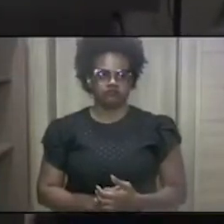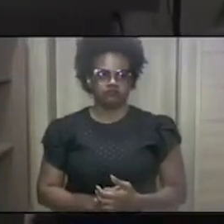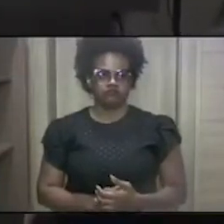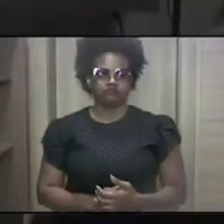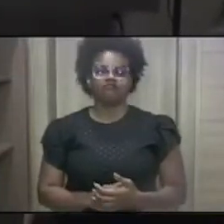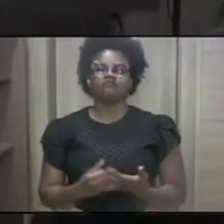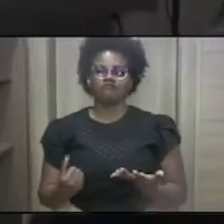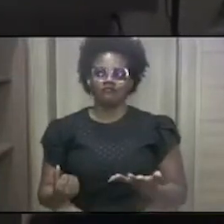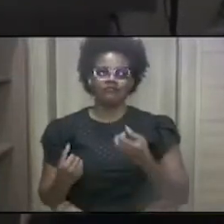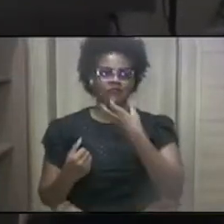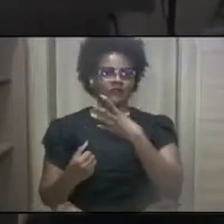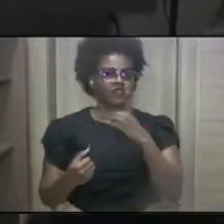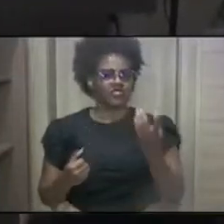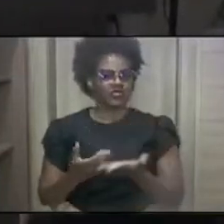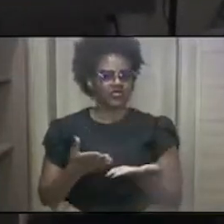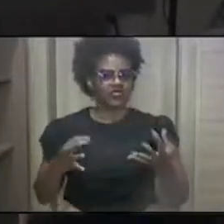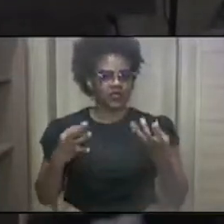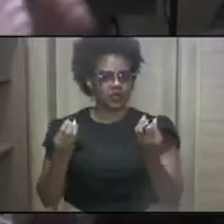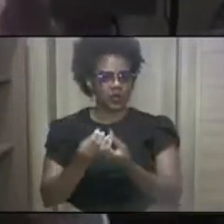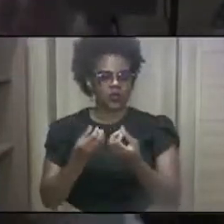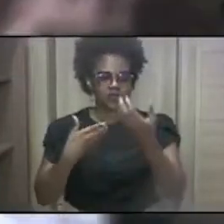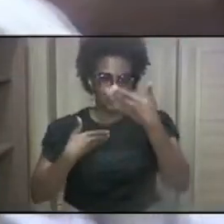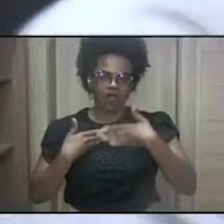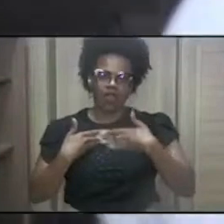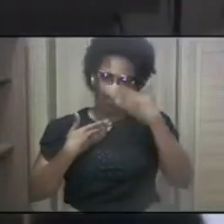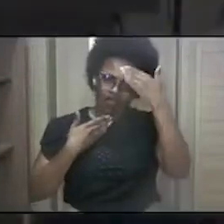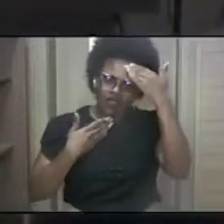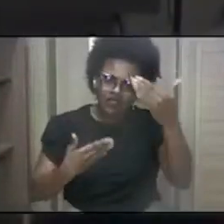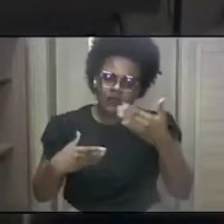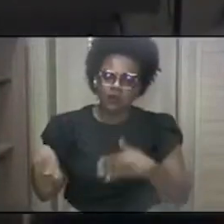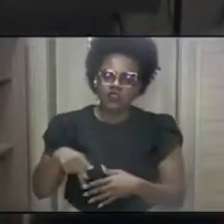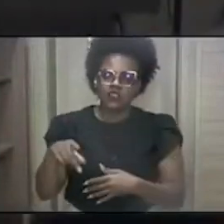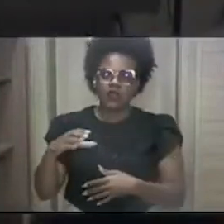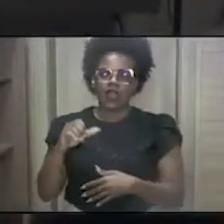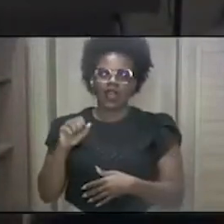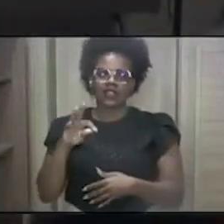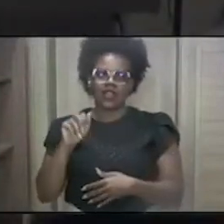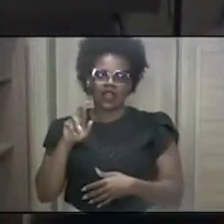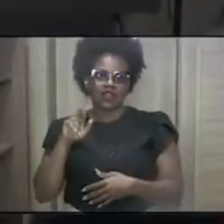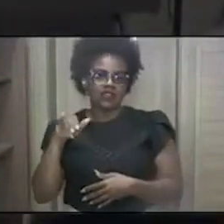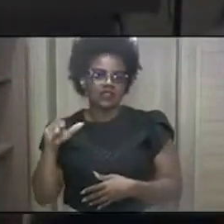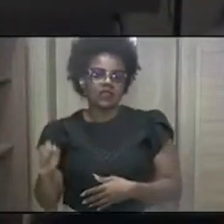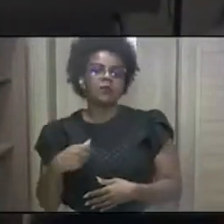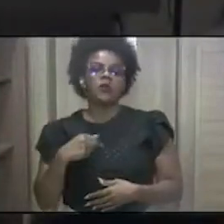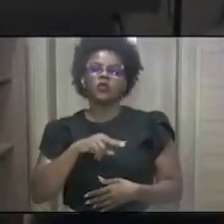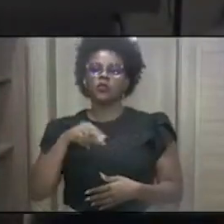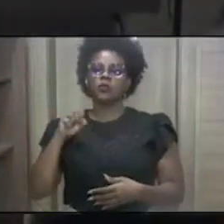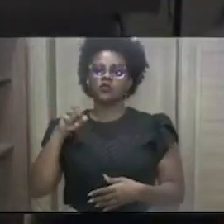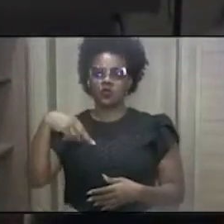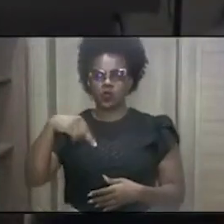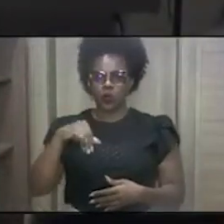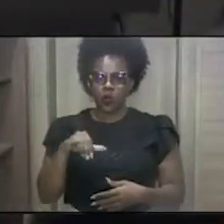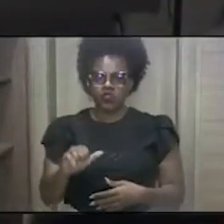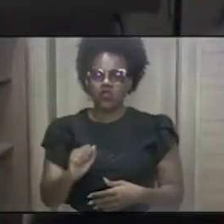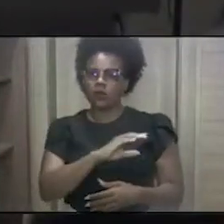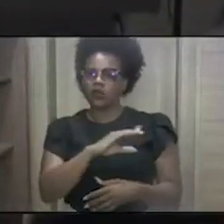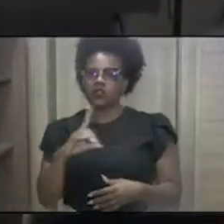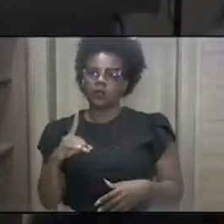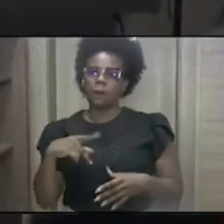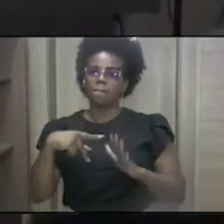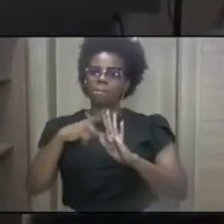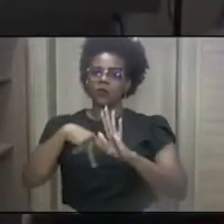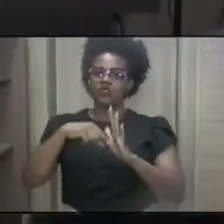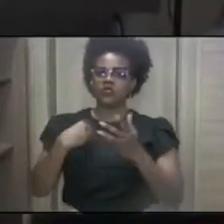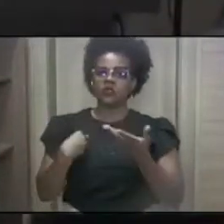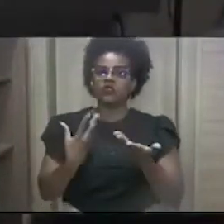Bom, então, bom dia a todos e todas. Agradecendo a professora Catarina. Eu sou Sônia Chaves, coordenadora desse projeto. É